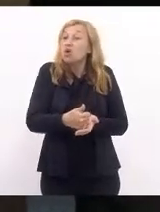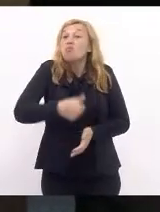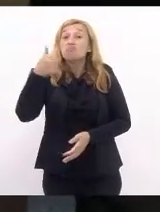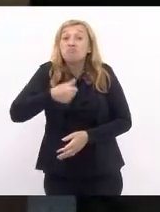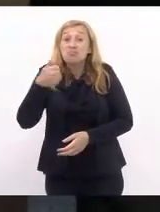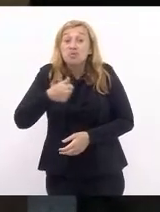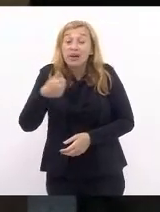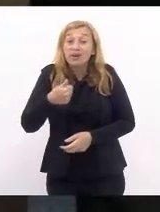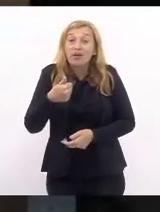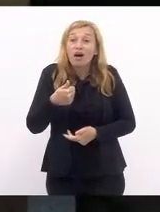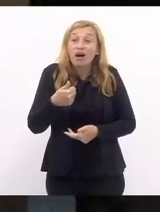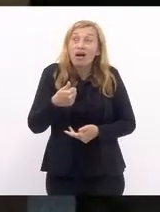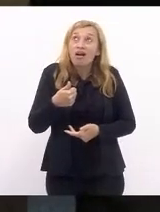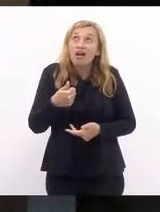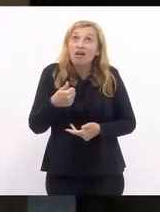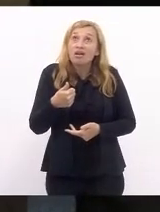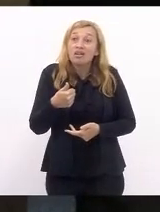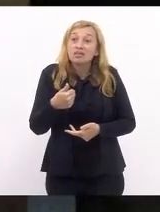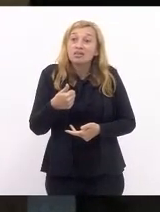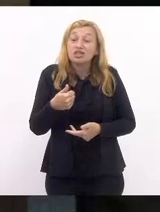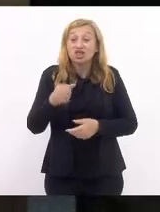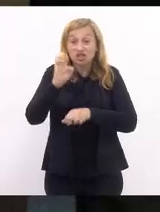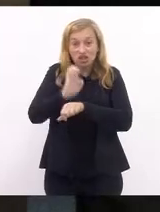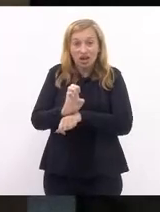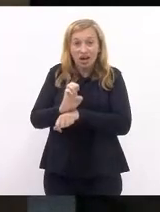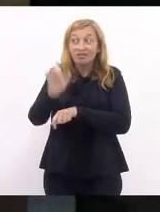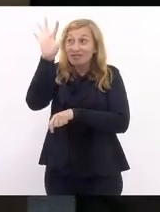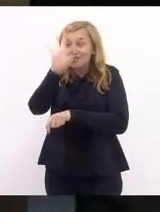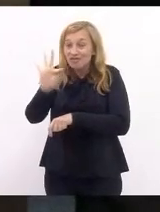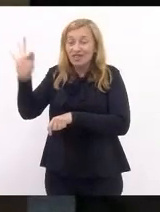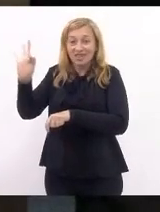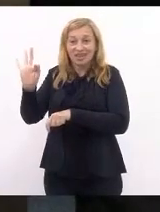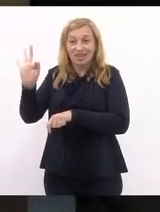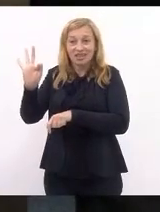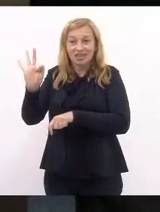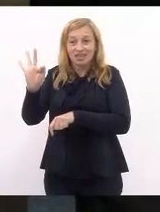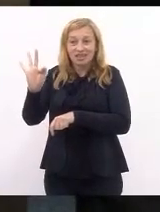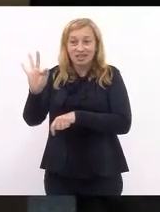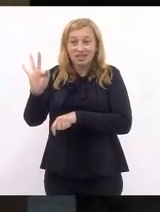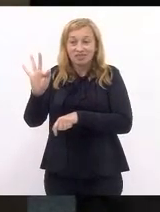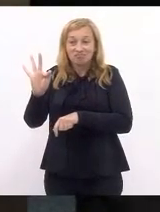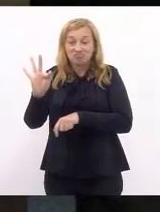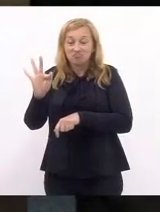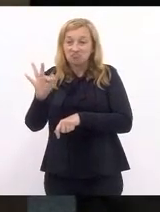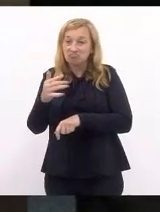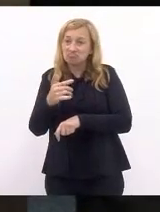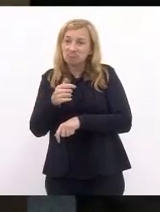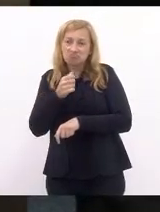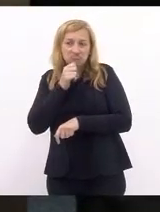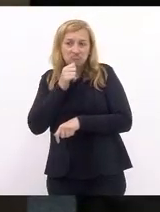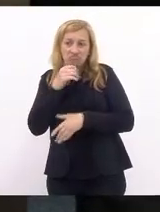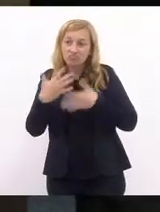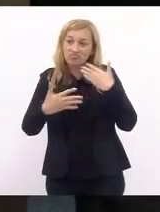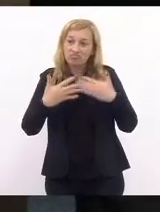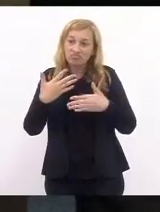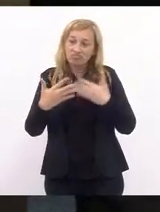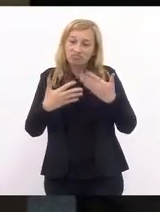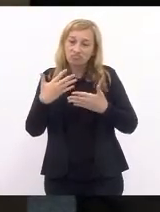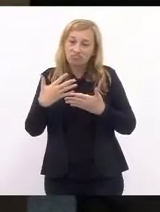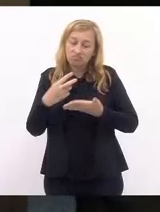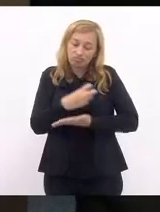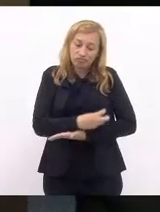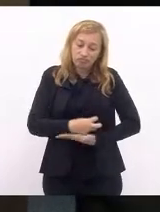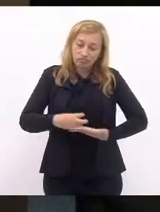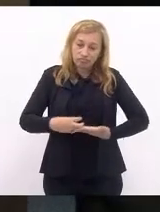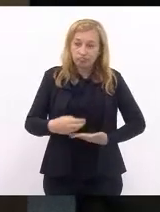os primeiros fomos o primeiro os primeiros Estados da Federação que sem alegria nenhuma caçou um